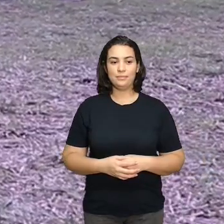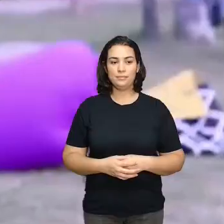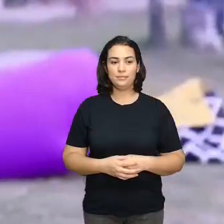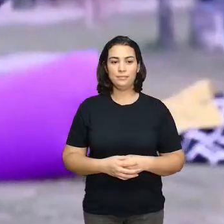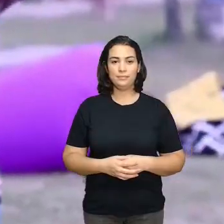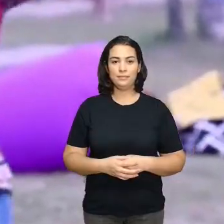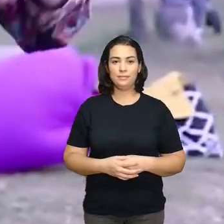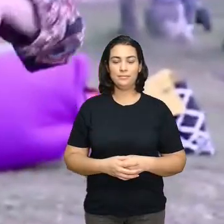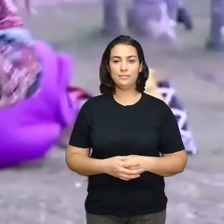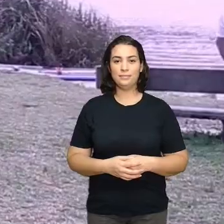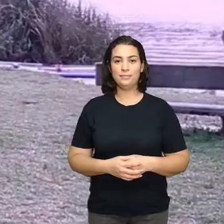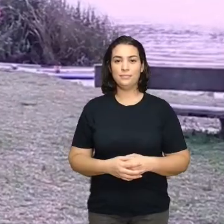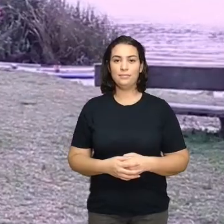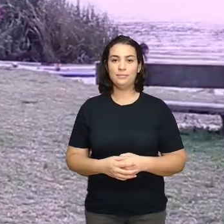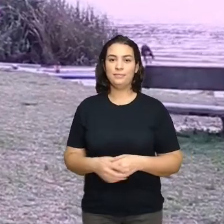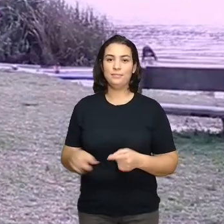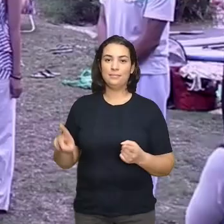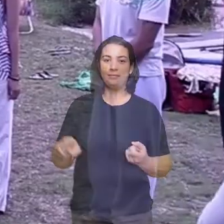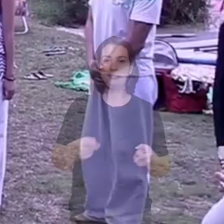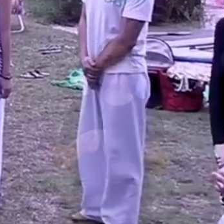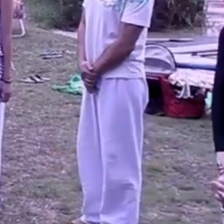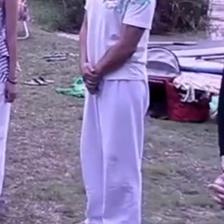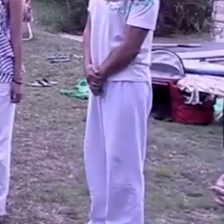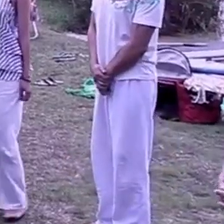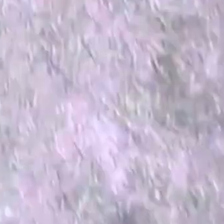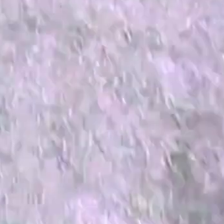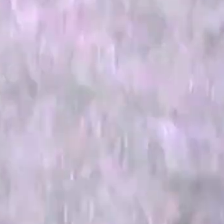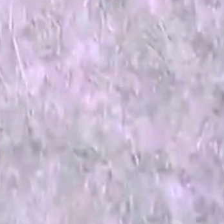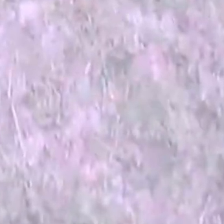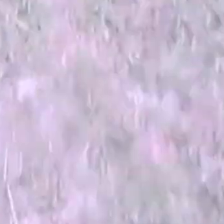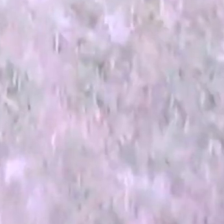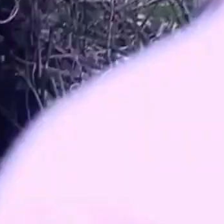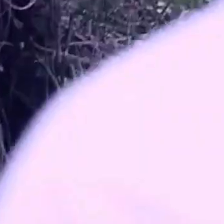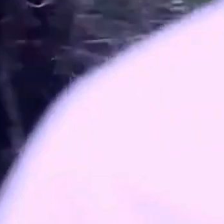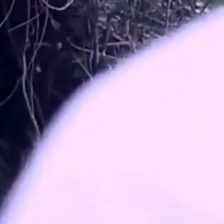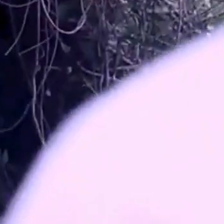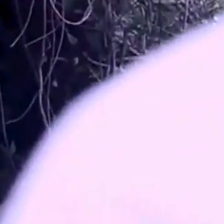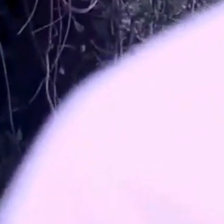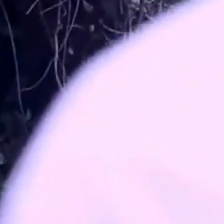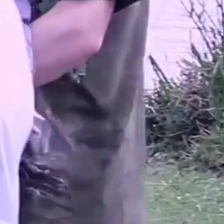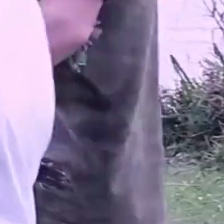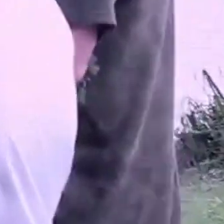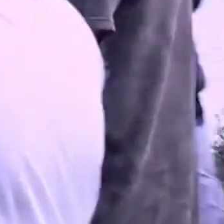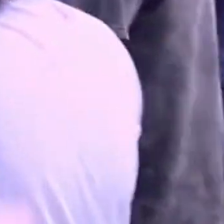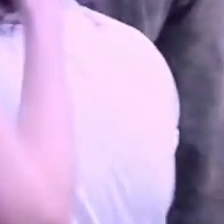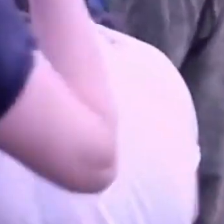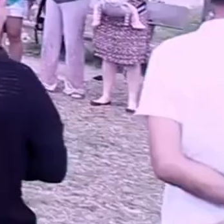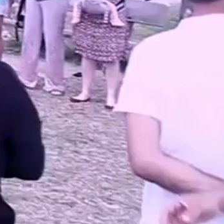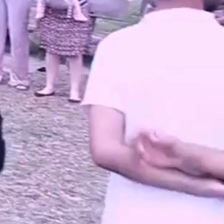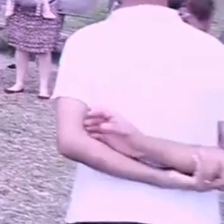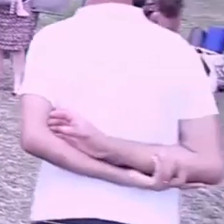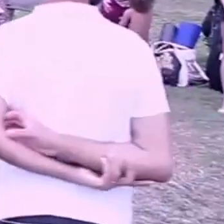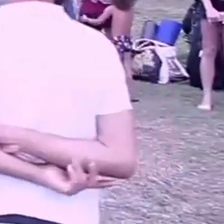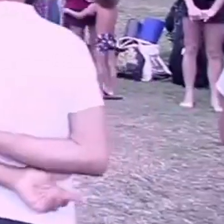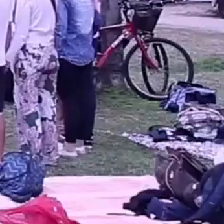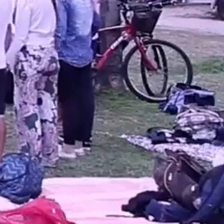onde eu possa plantar o que eu quiser e andar de pé no chão.